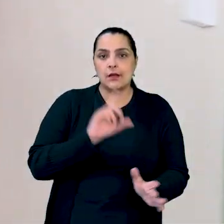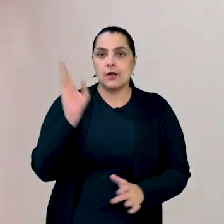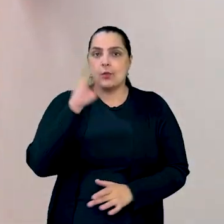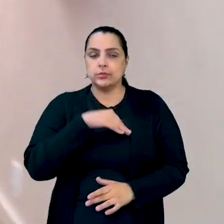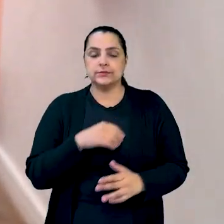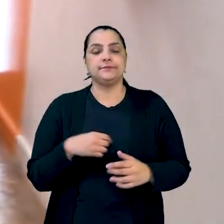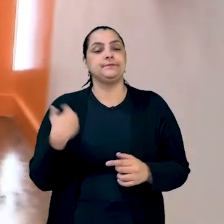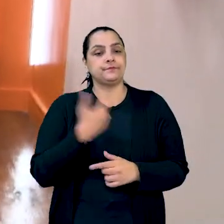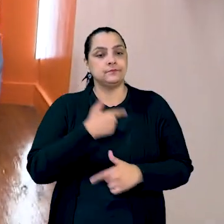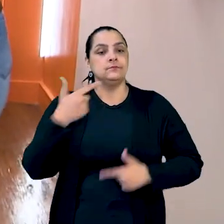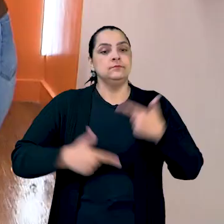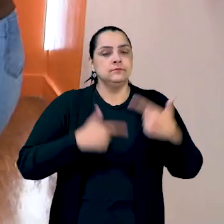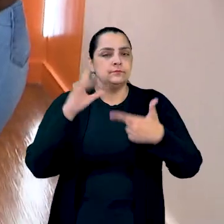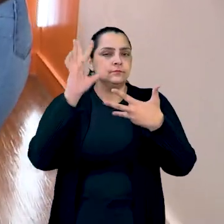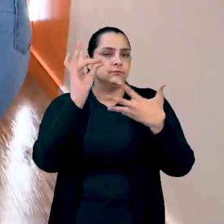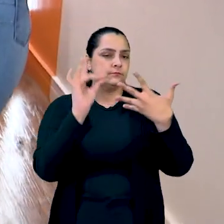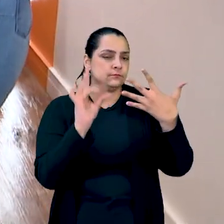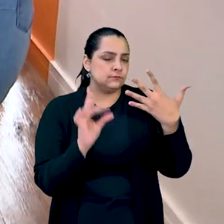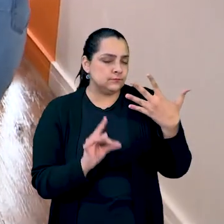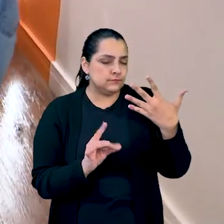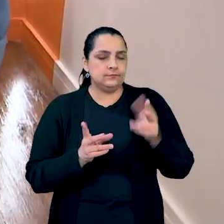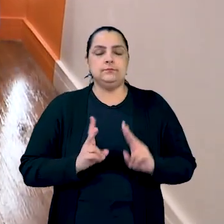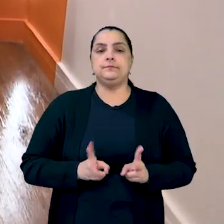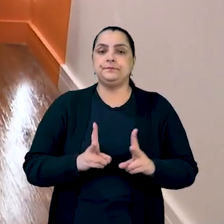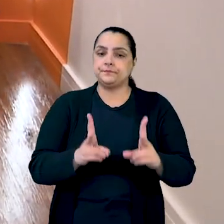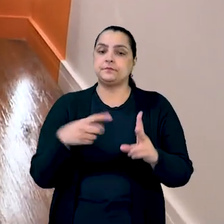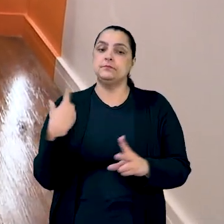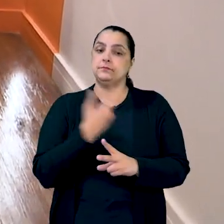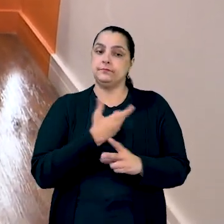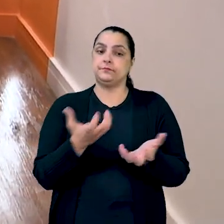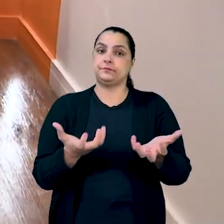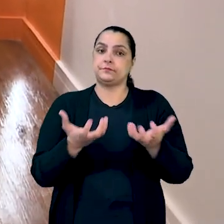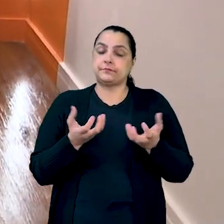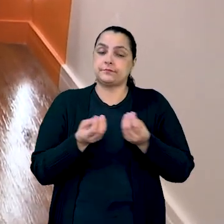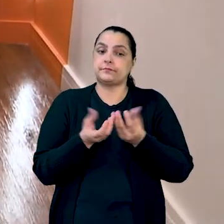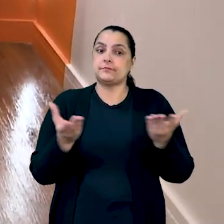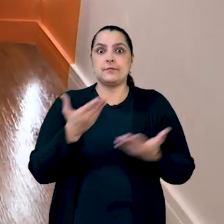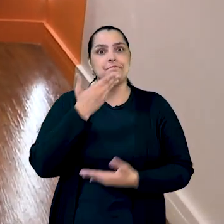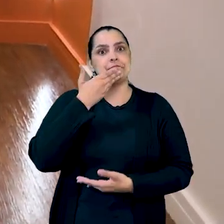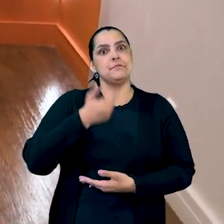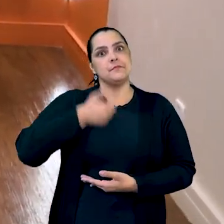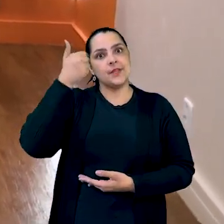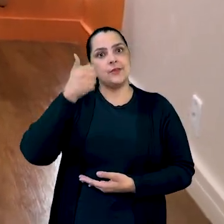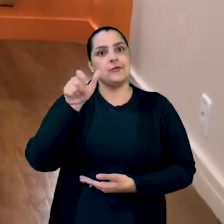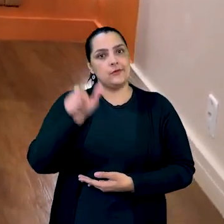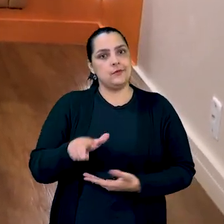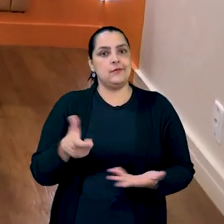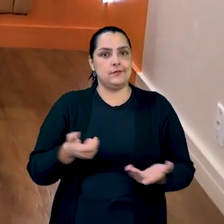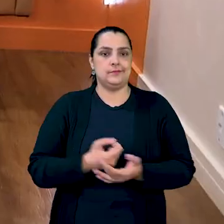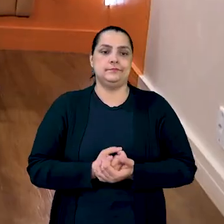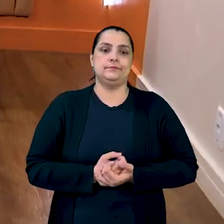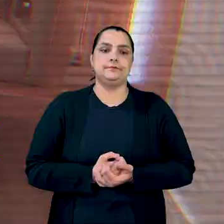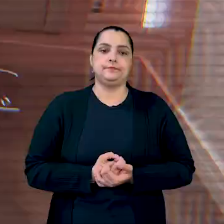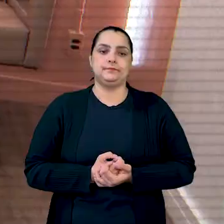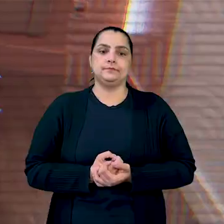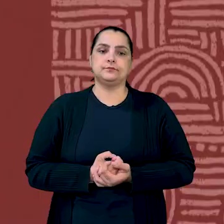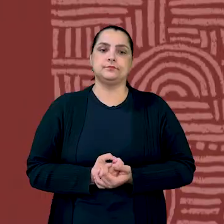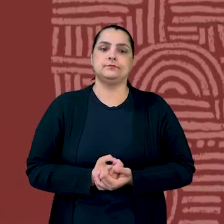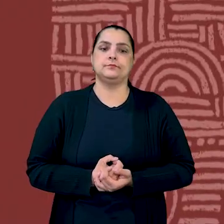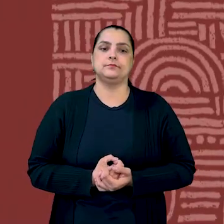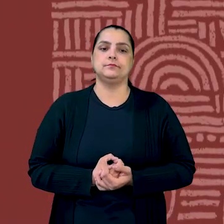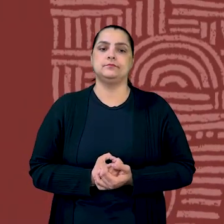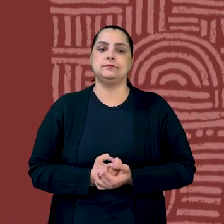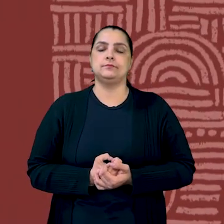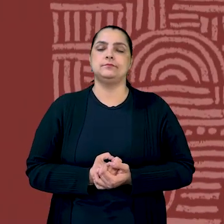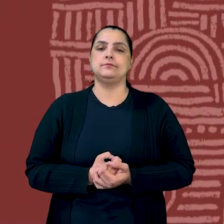elas. E assim, nosso trabalho é todo detalhado e sempre a gente procura entregar o melhor para a cliente.